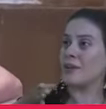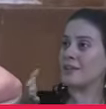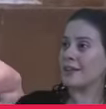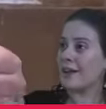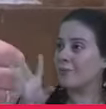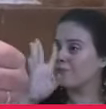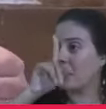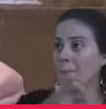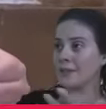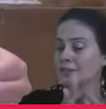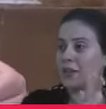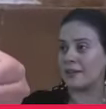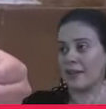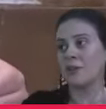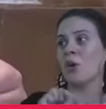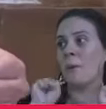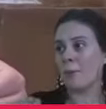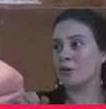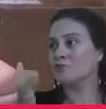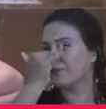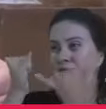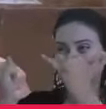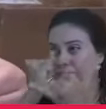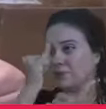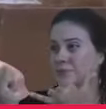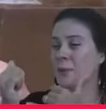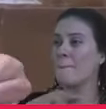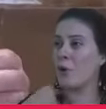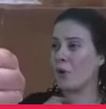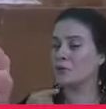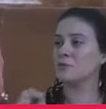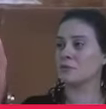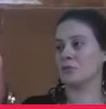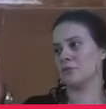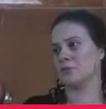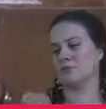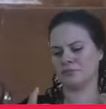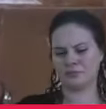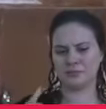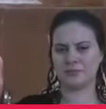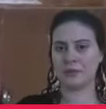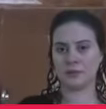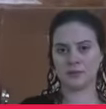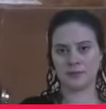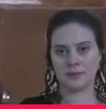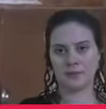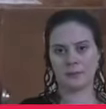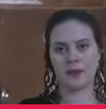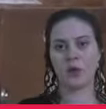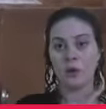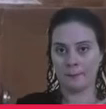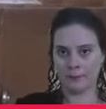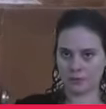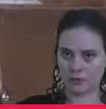planejamento podemos terminar essa noite com sangue o presidente Lula eu tenho uma